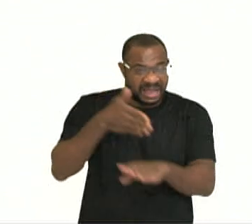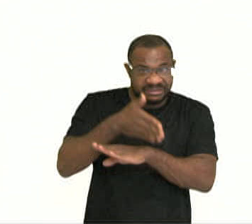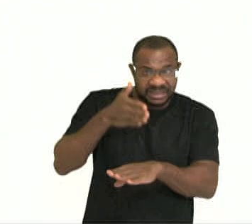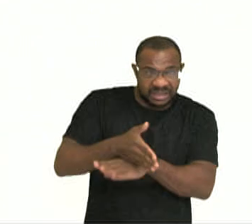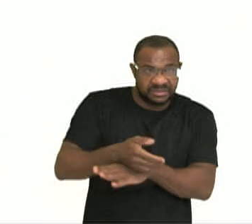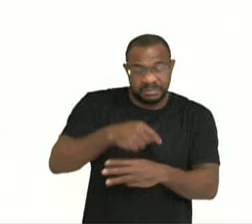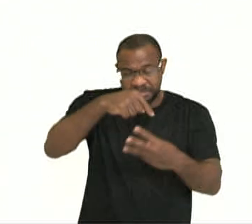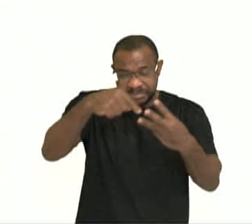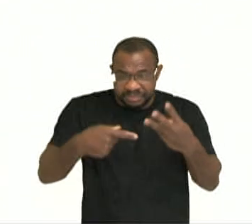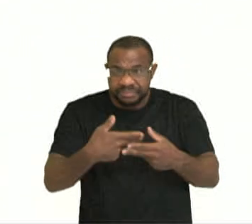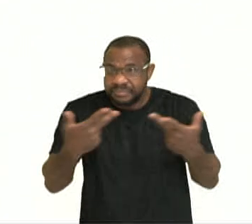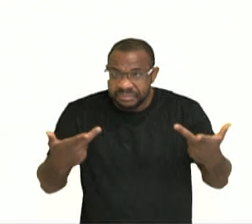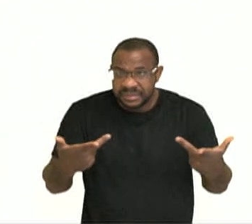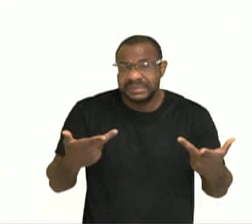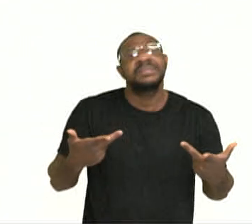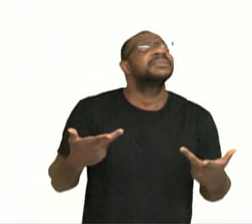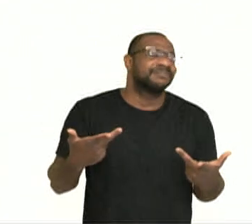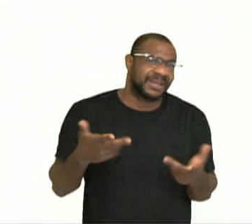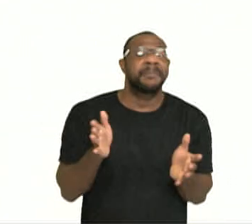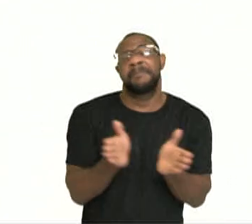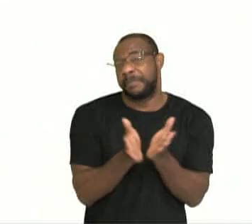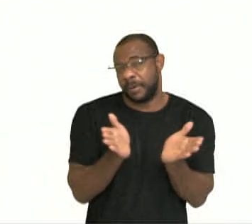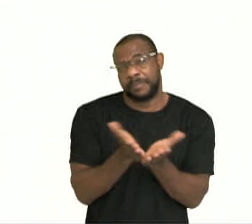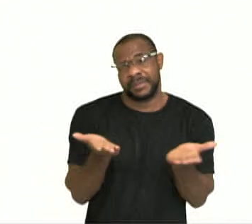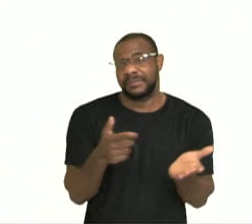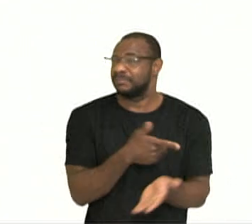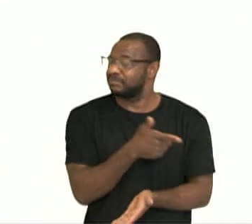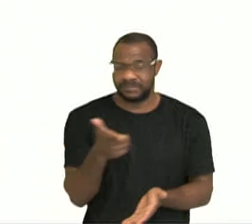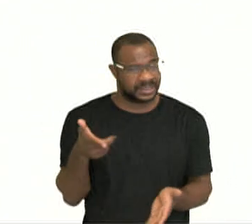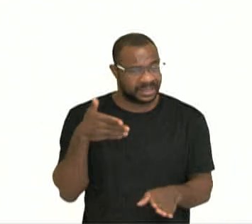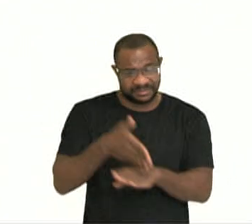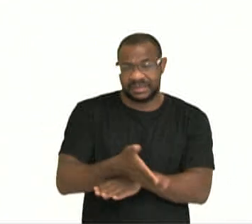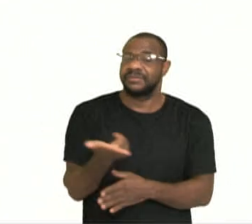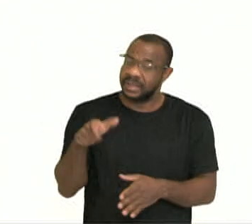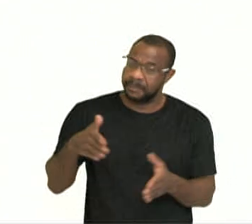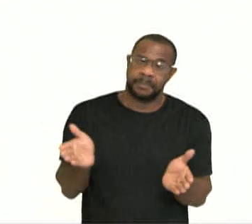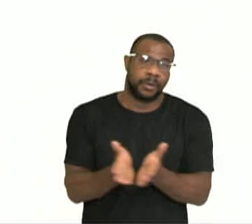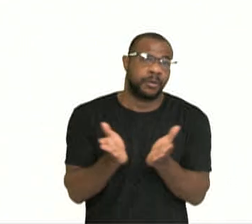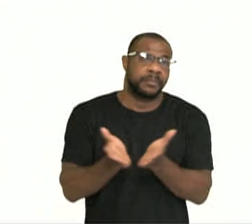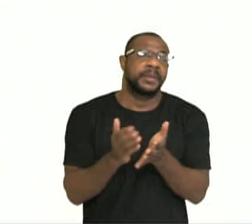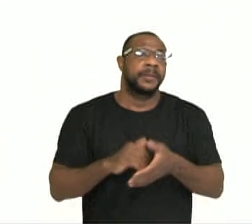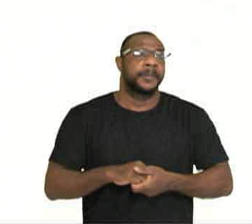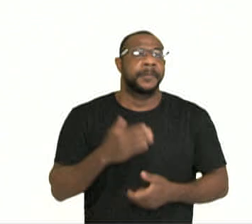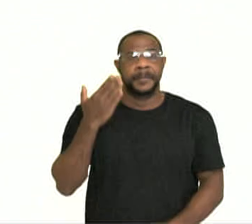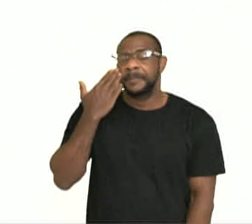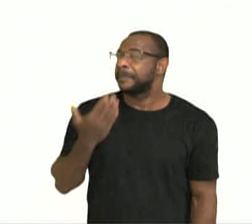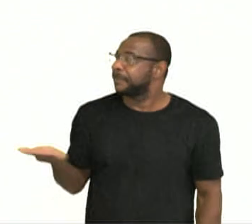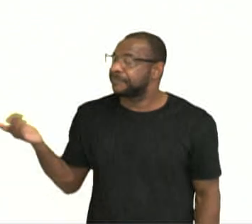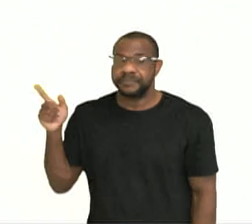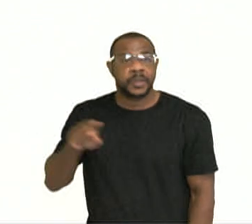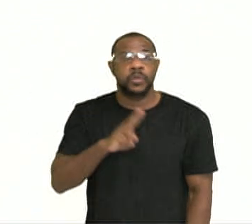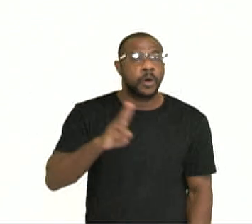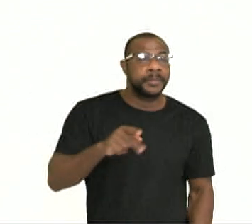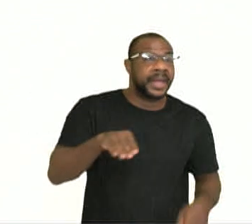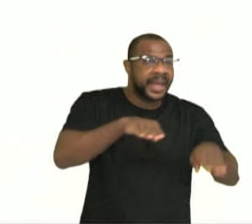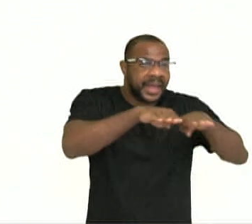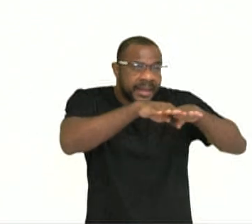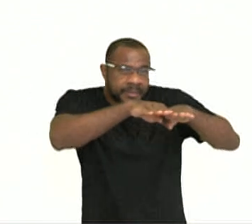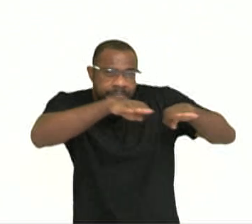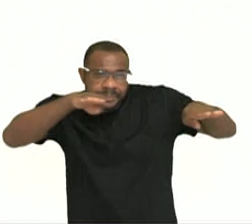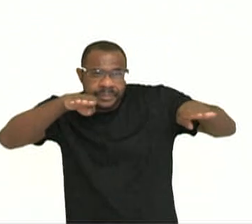ser classificado ali como pobre, né? Esse mínimo é usualmente chamado de linha da pobreza. Então existe